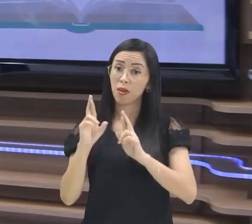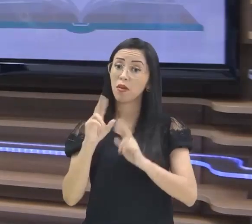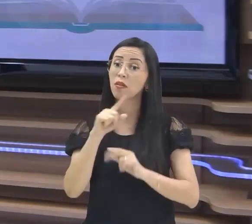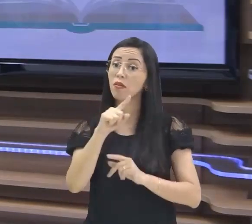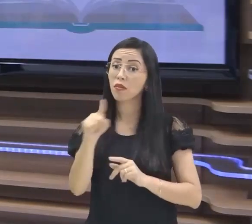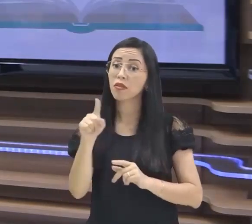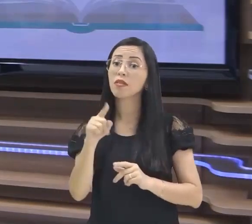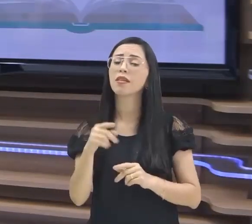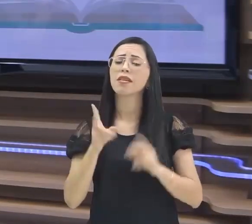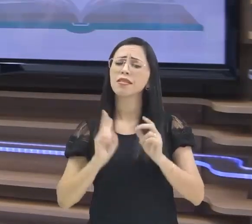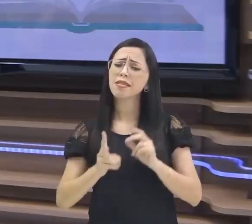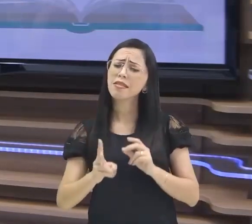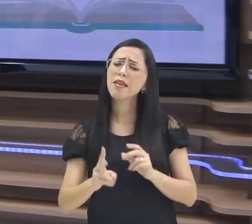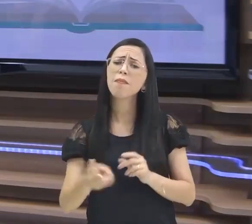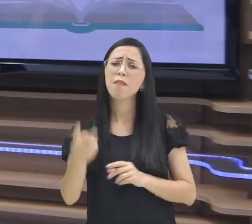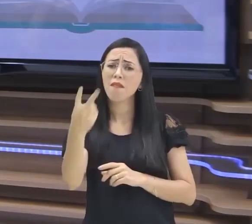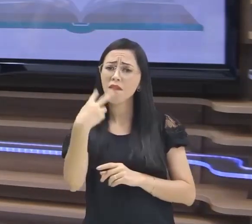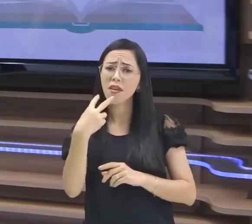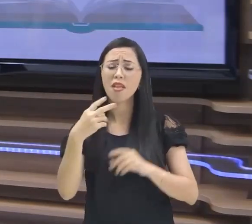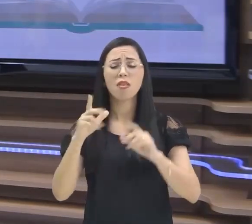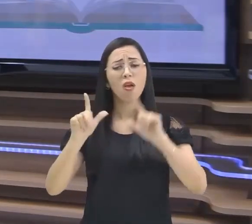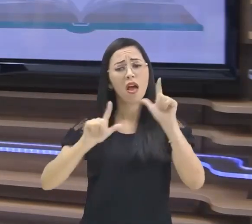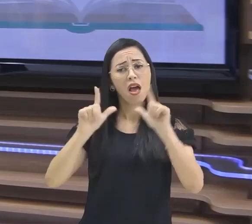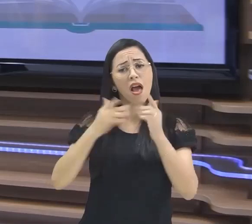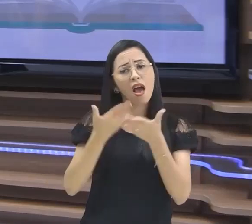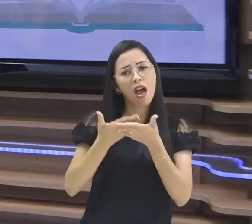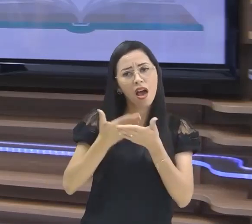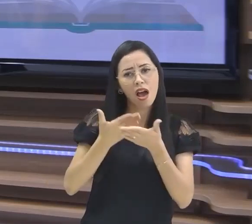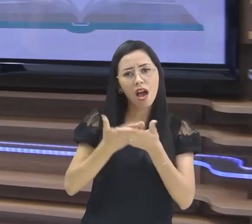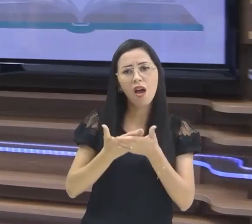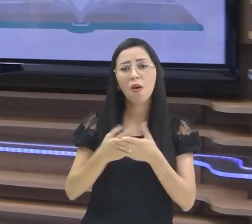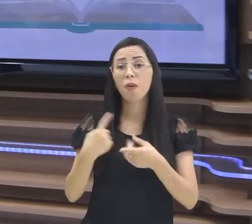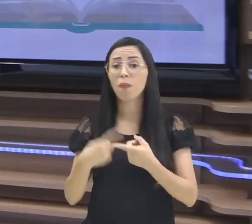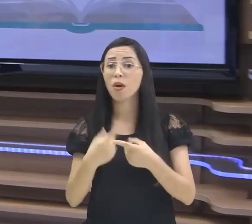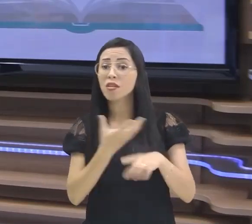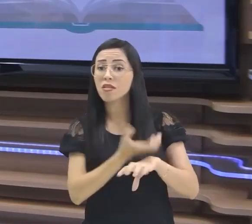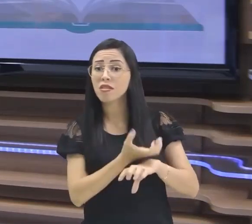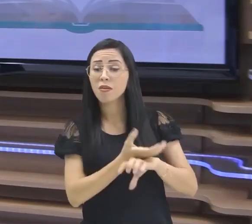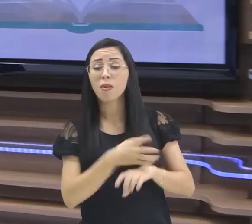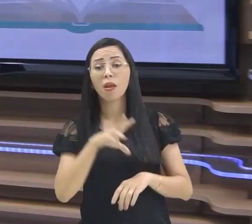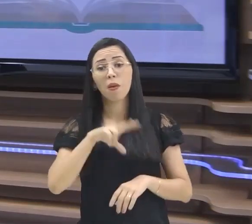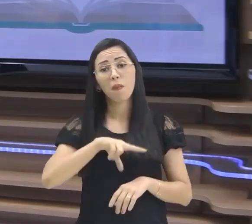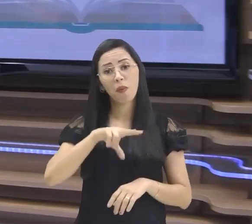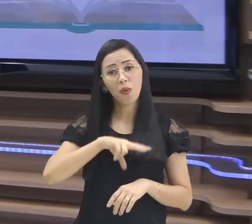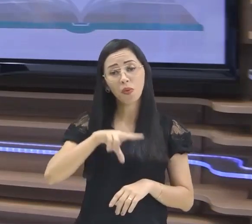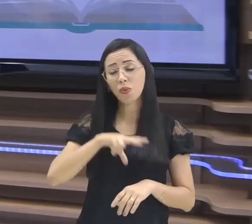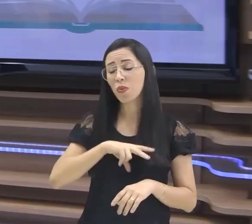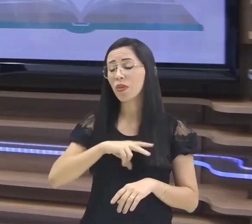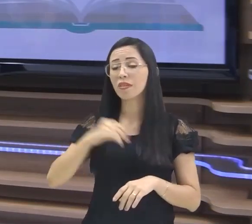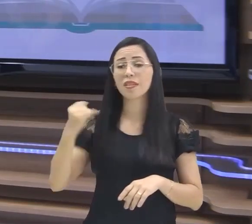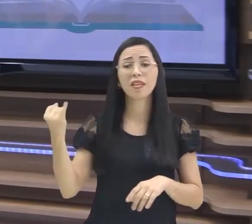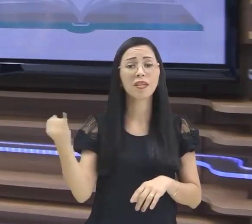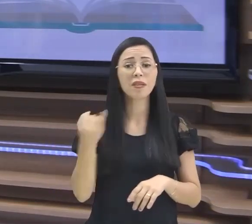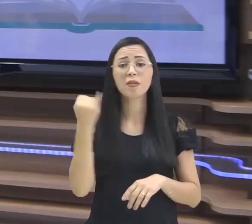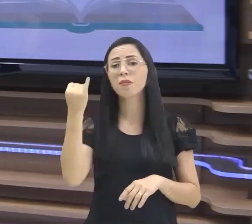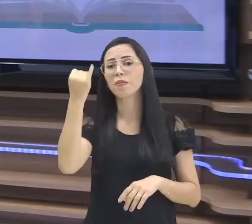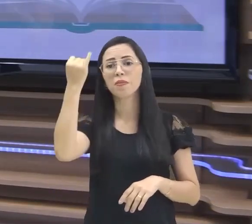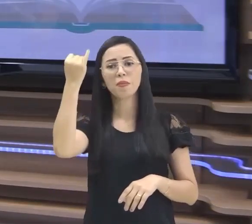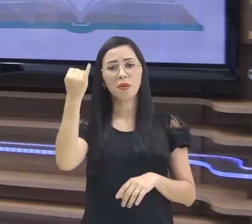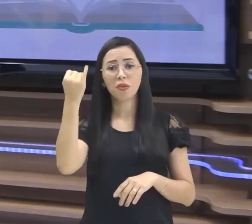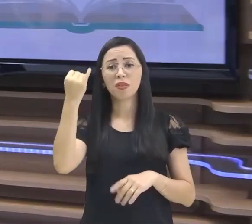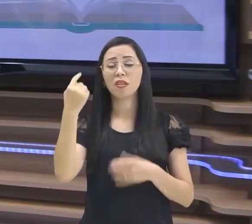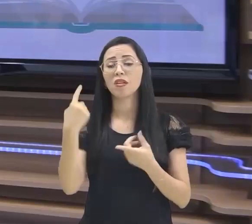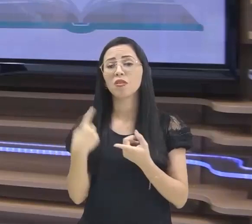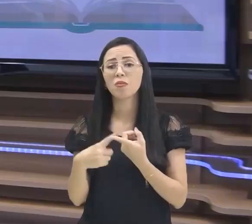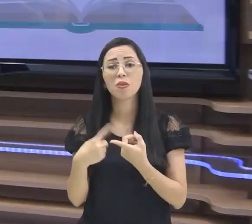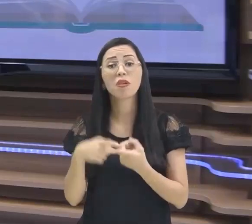e não deixem de assistir as aulas, tá? Porque língua portuguesa, ela é a base de todas as outras. Porque você precisa